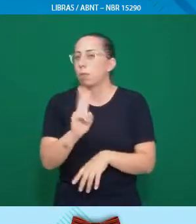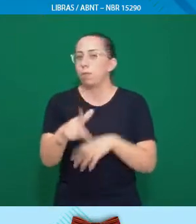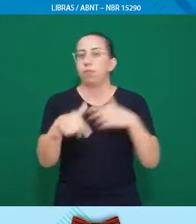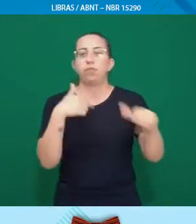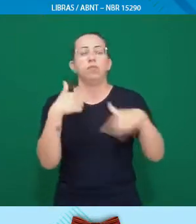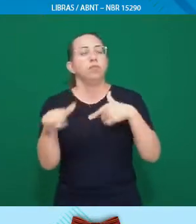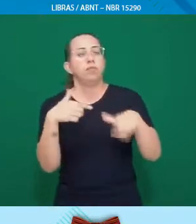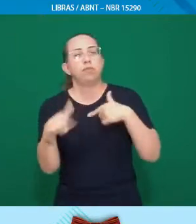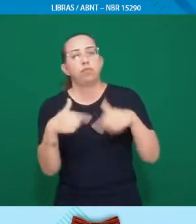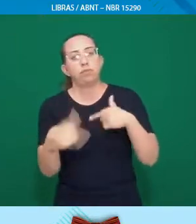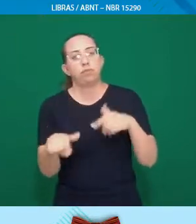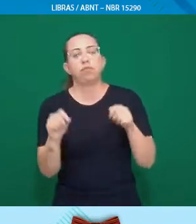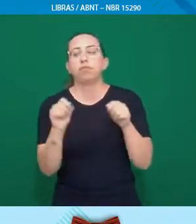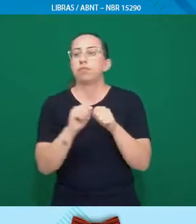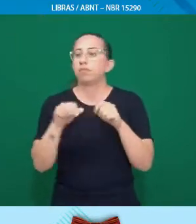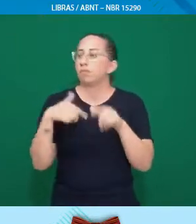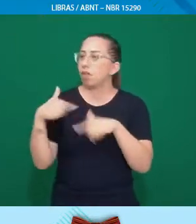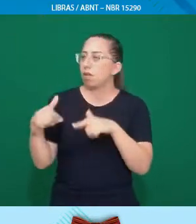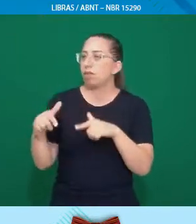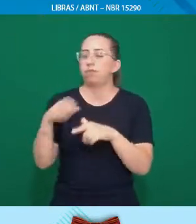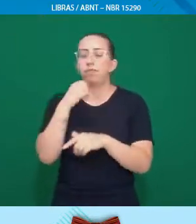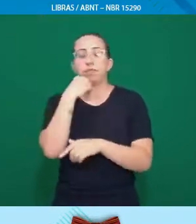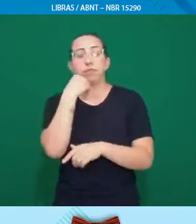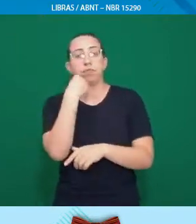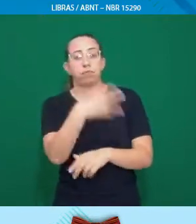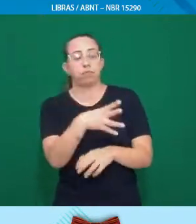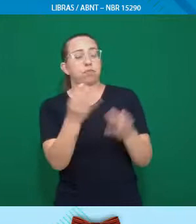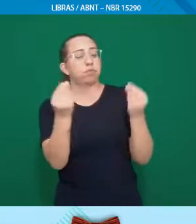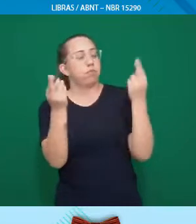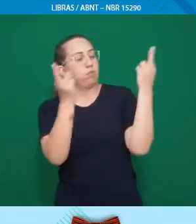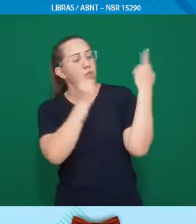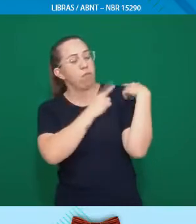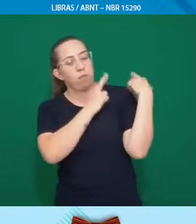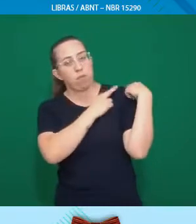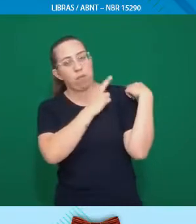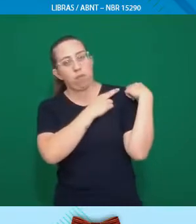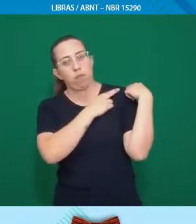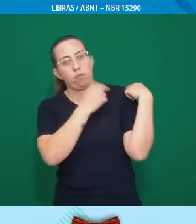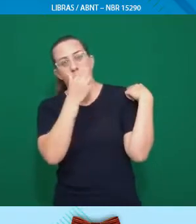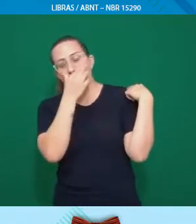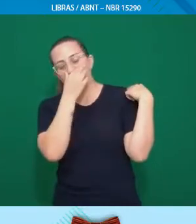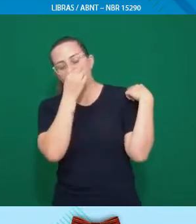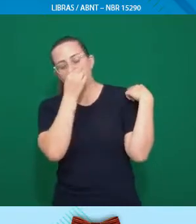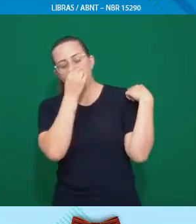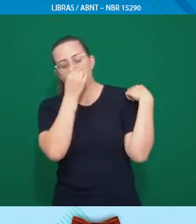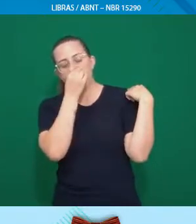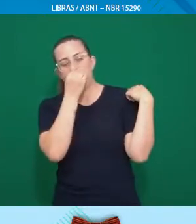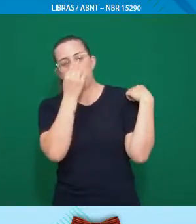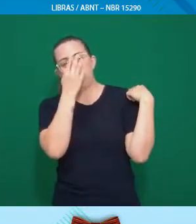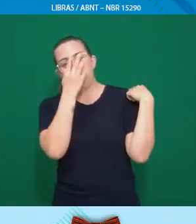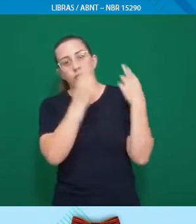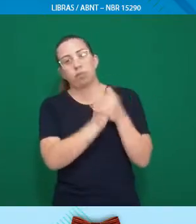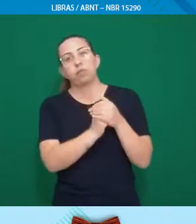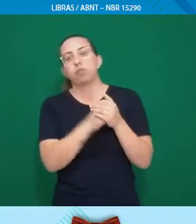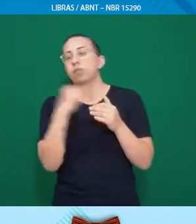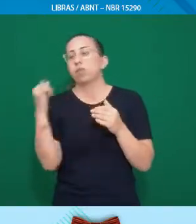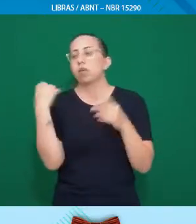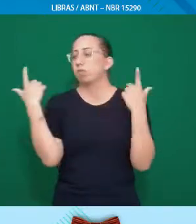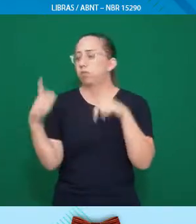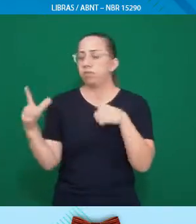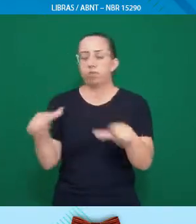ela continue prestando todo esse serviço de responsabilidade e comprometimento a Fundação Cultural seja